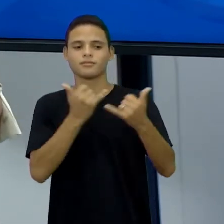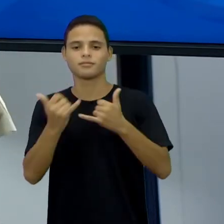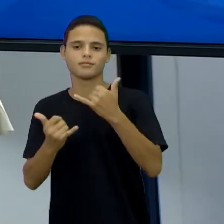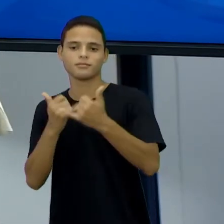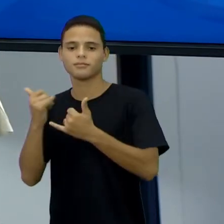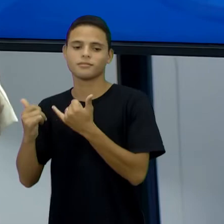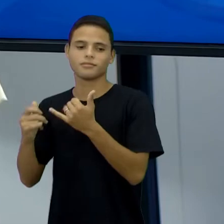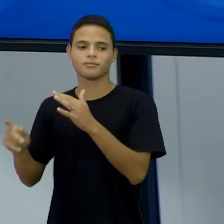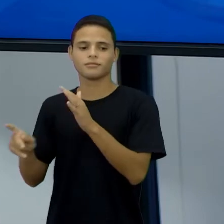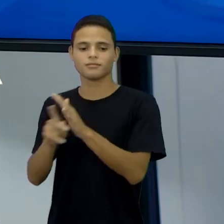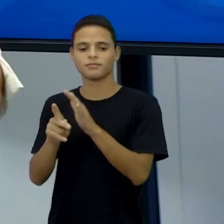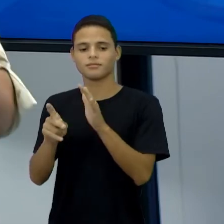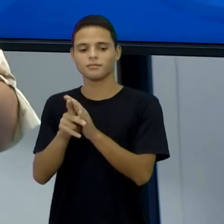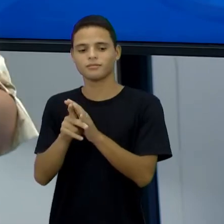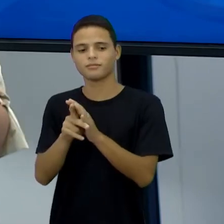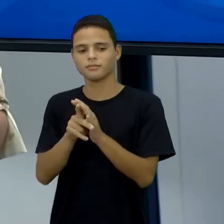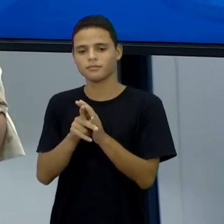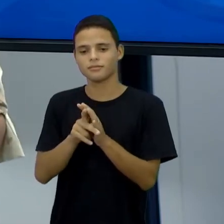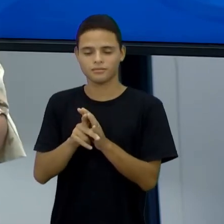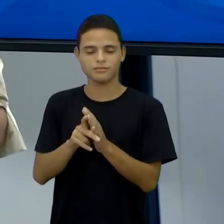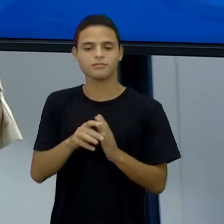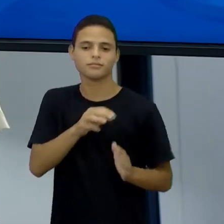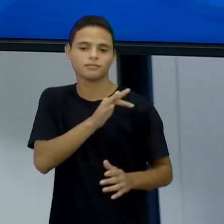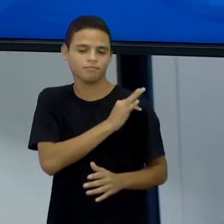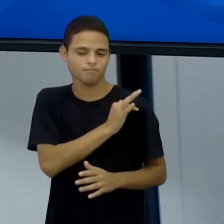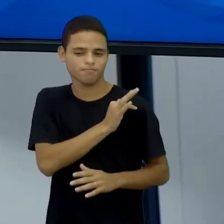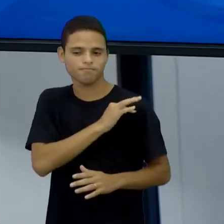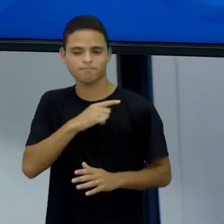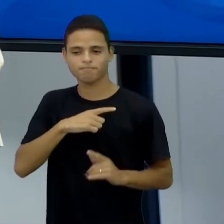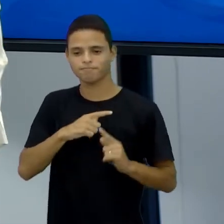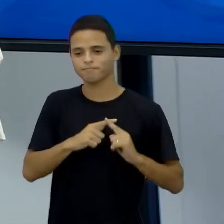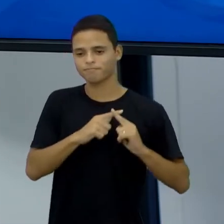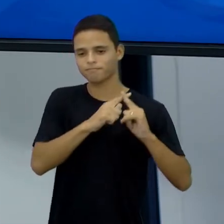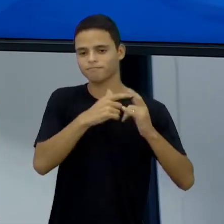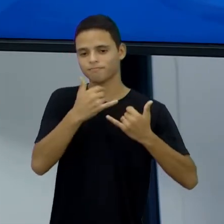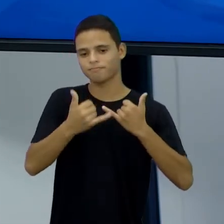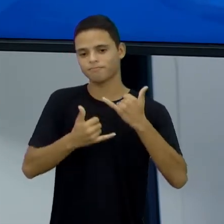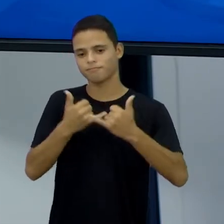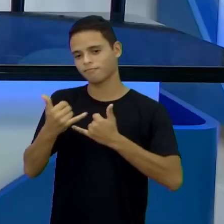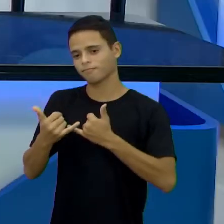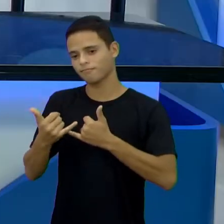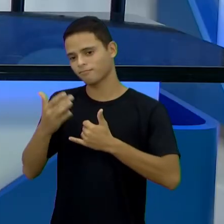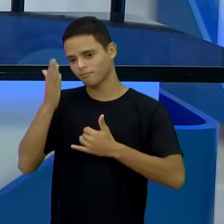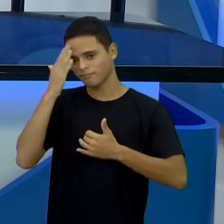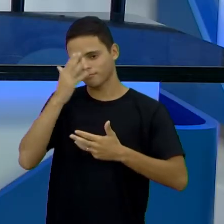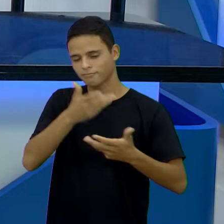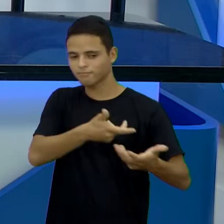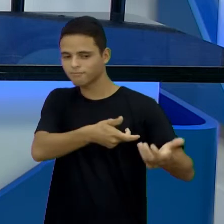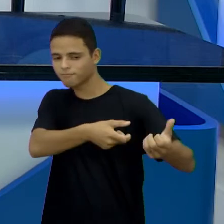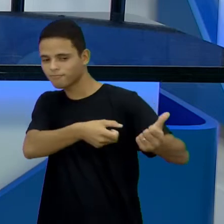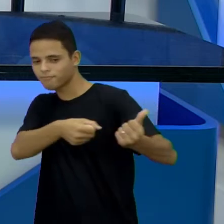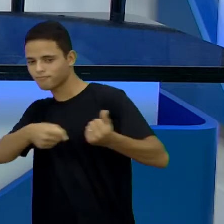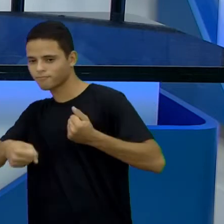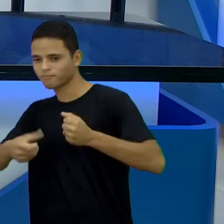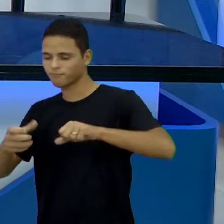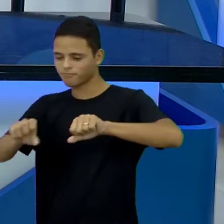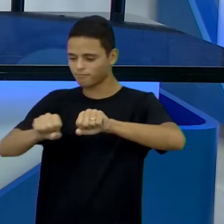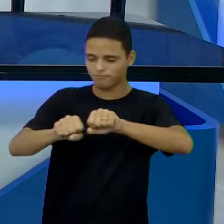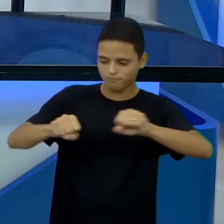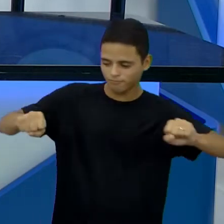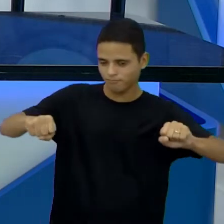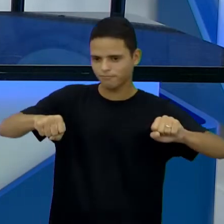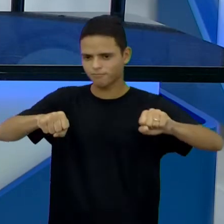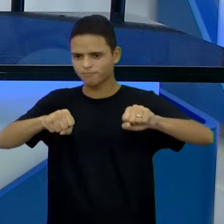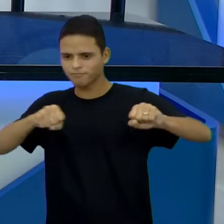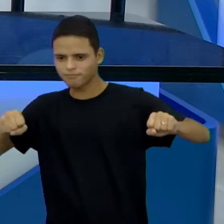fazia no ensino fundamental, então teve uma brincadeira que eu e a Mara fizemos de cabo de guerra. Na hora que ela começava a me puxar,